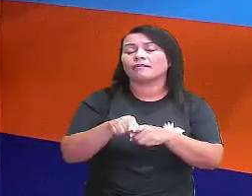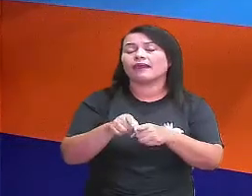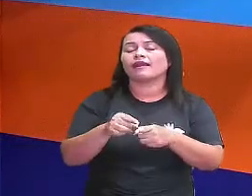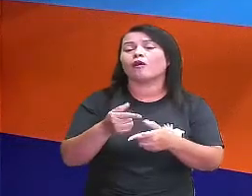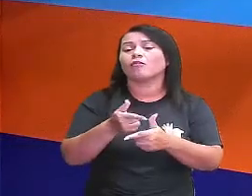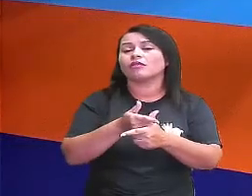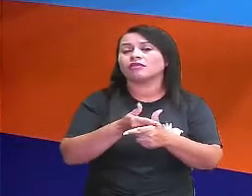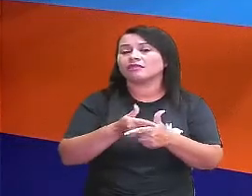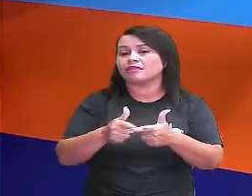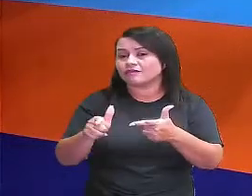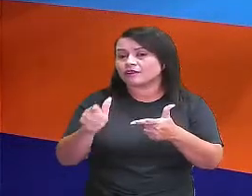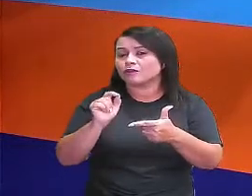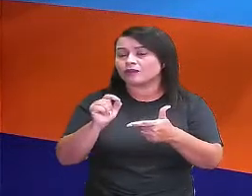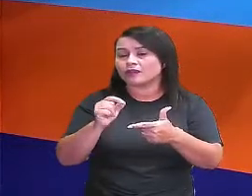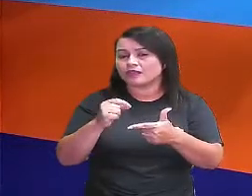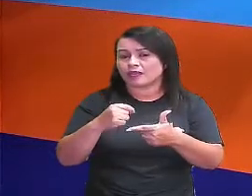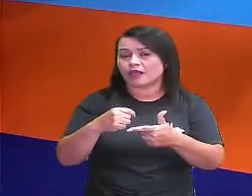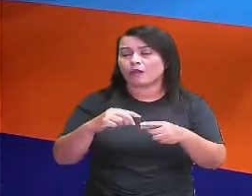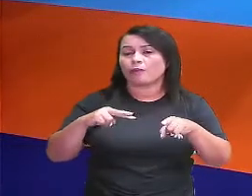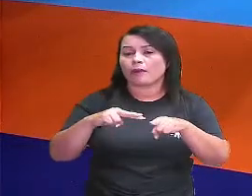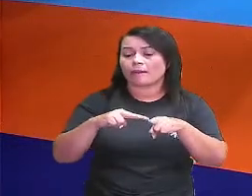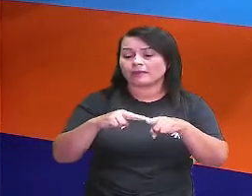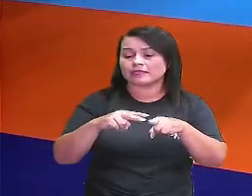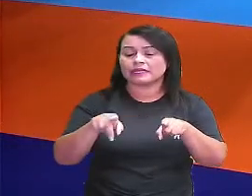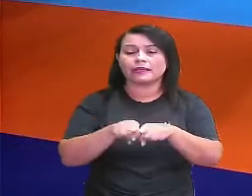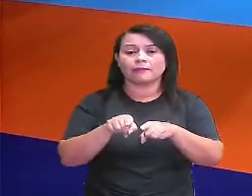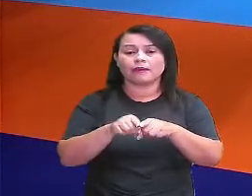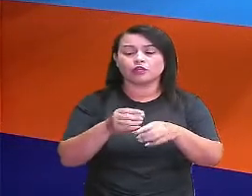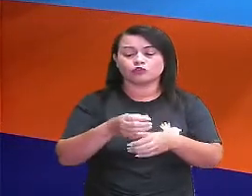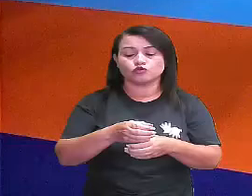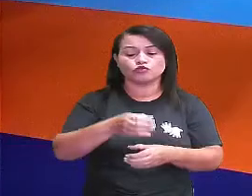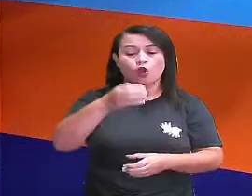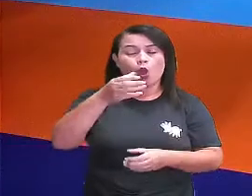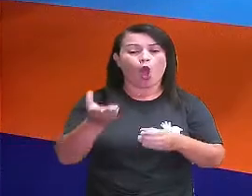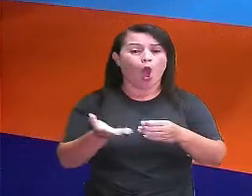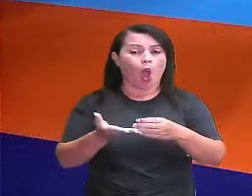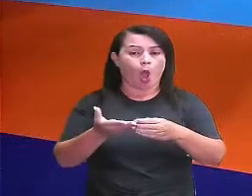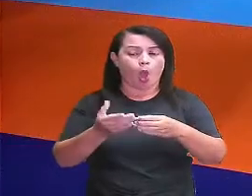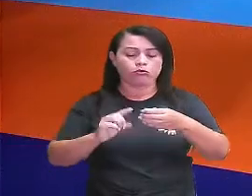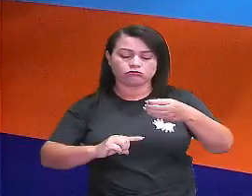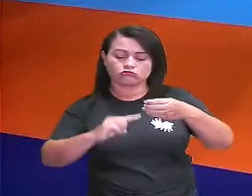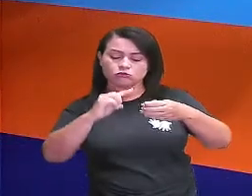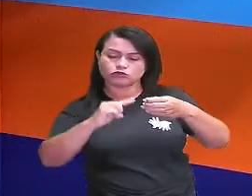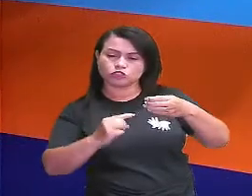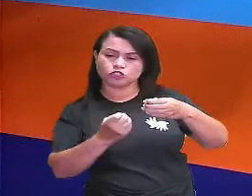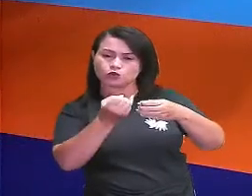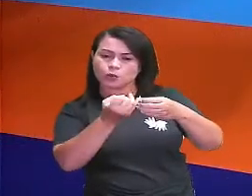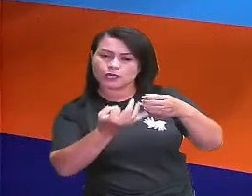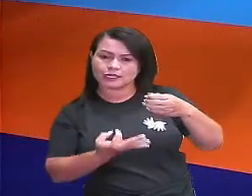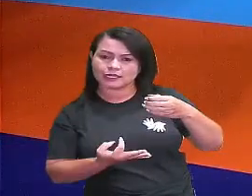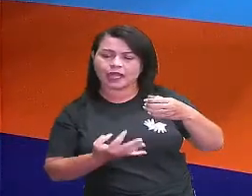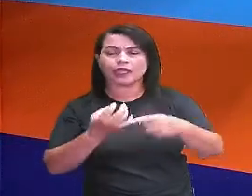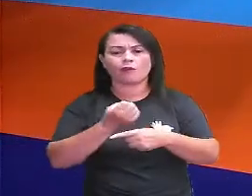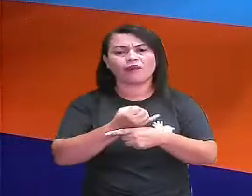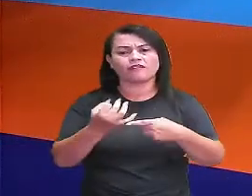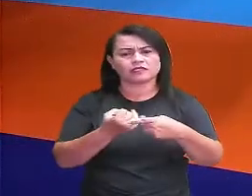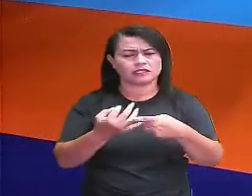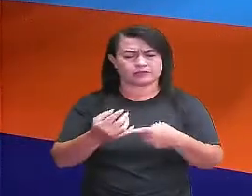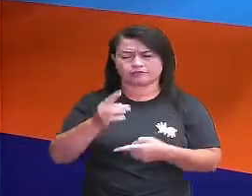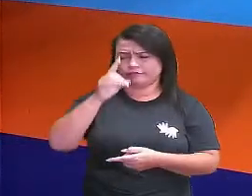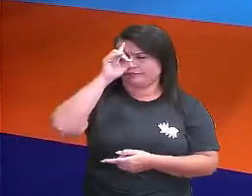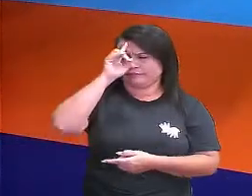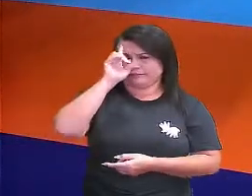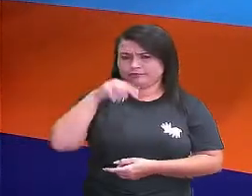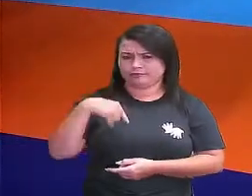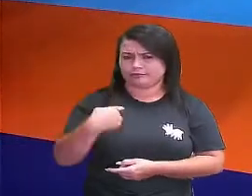a fração nos copos de medida, quando você vai fazer uma receita. Então, a fração, ela está no nosso dia a